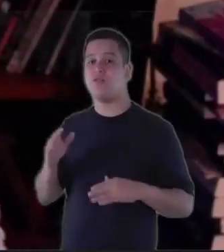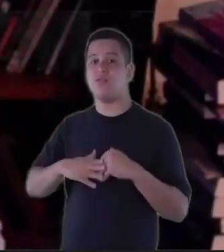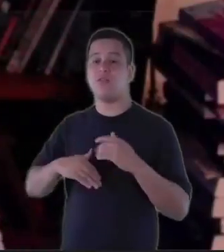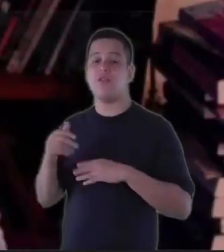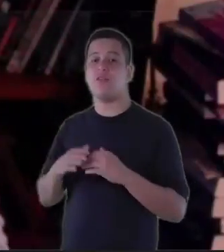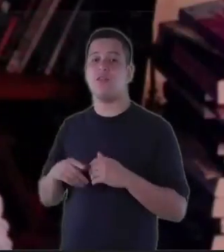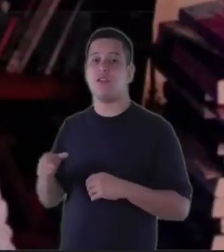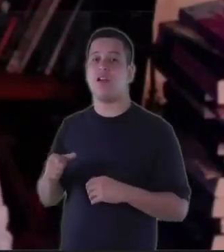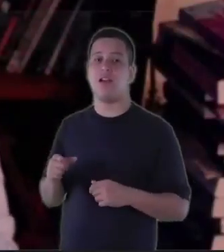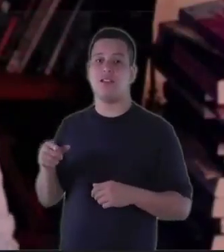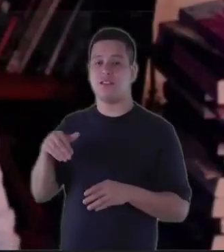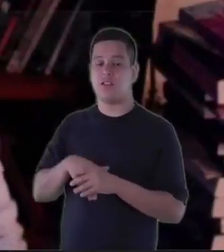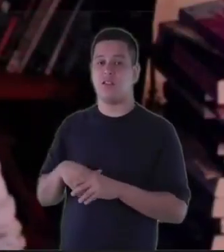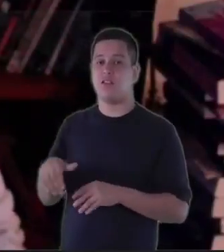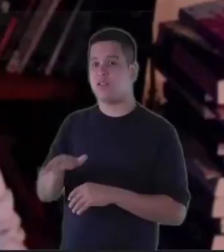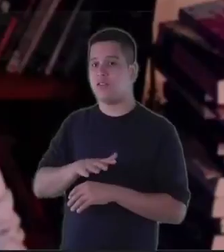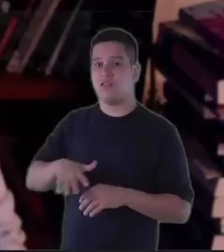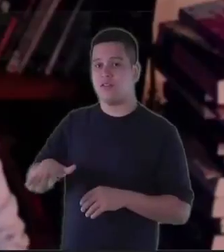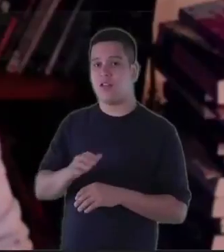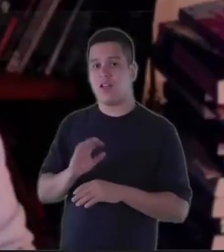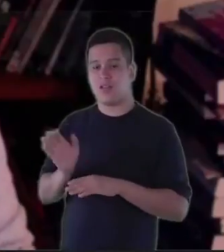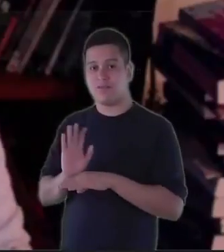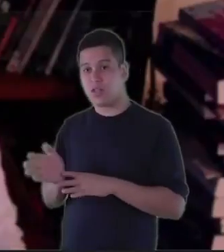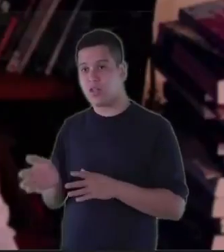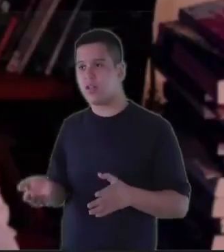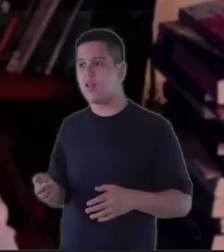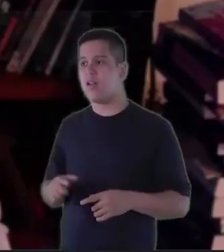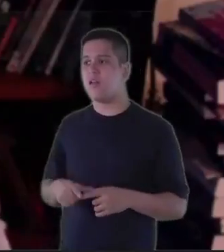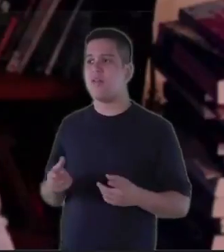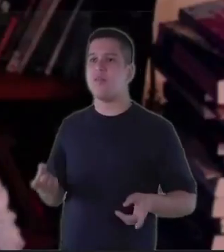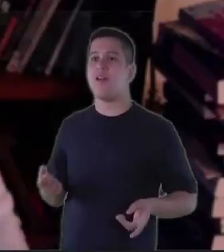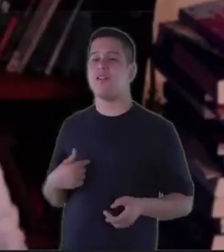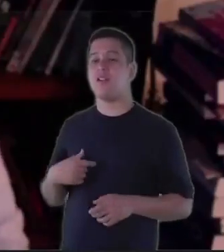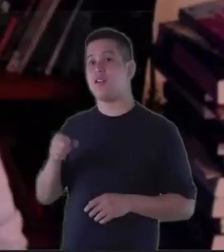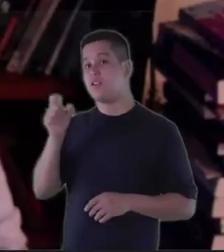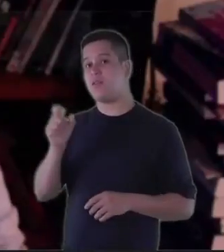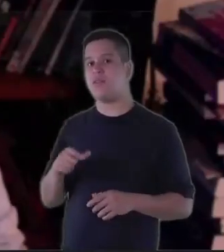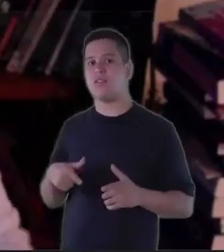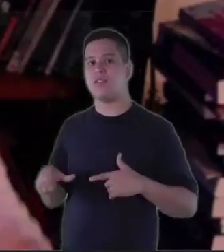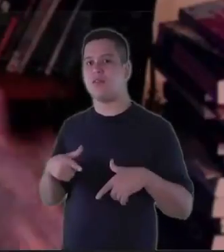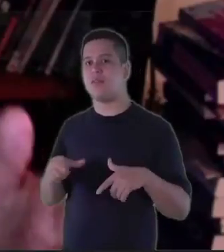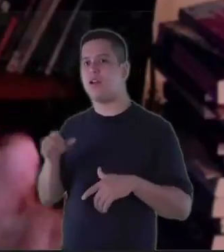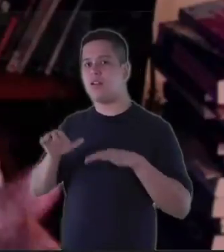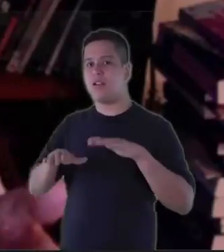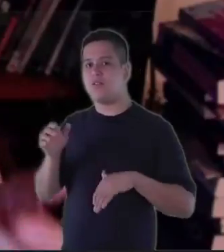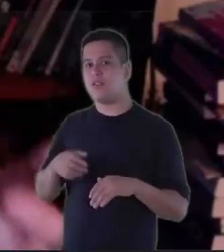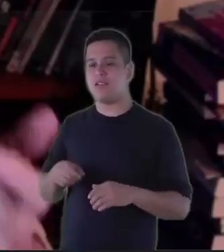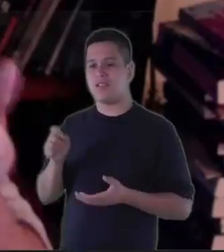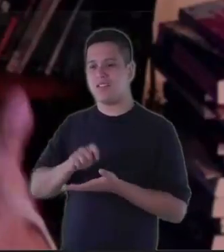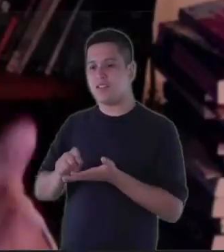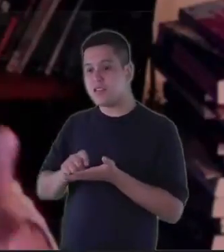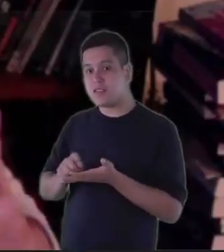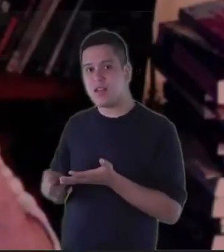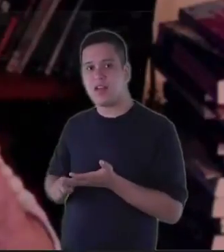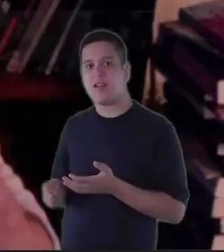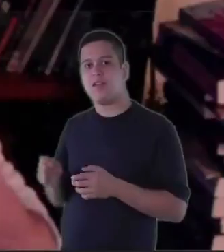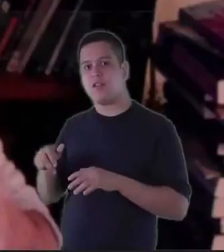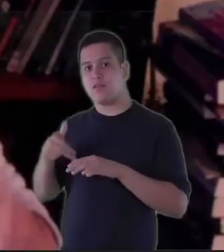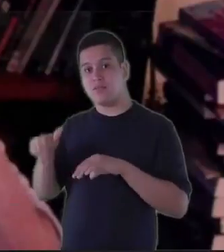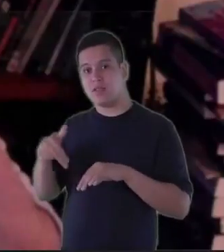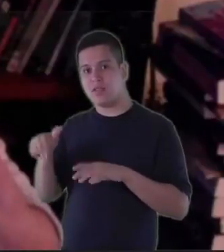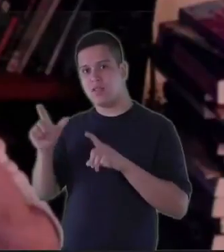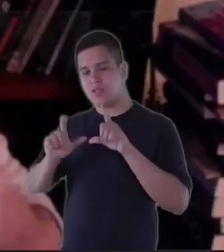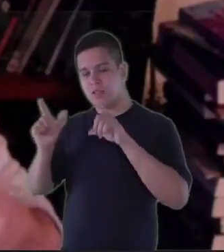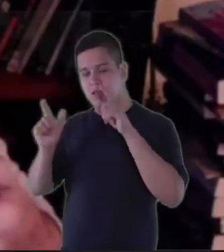cita, em geral, os teledramaturgos. Eles têm uma obra muito importante no Brasil. A Malu citou aqui Dias Gomes, Janete